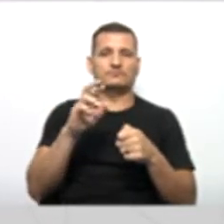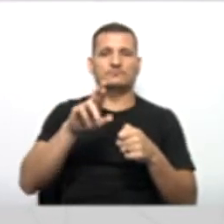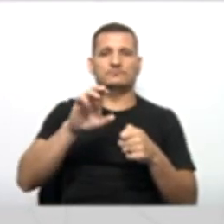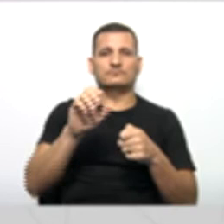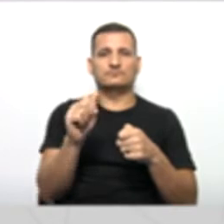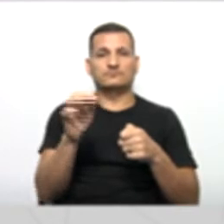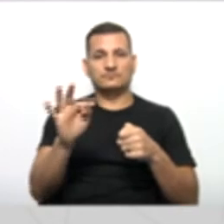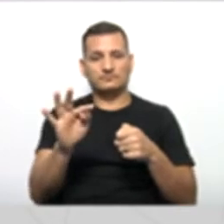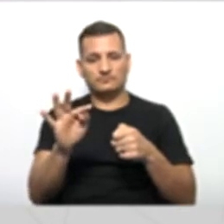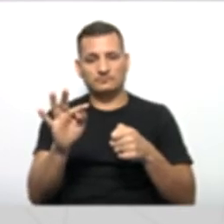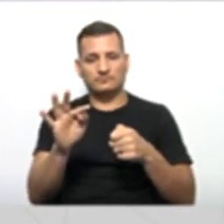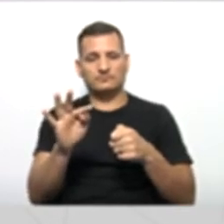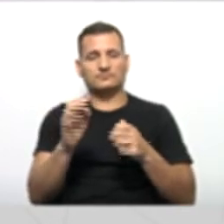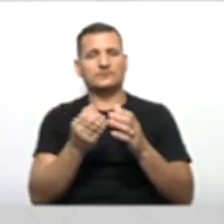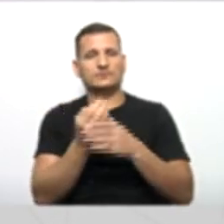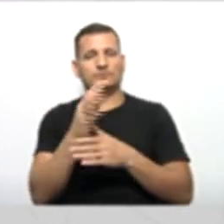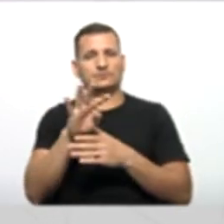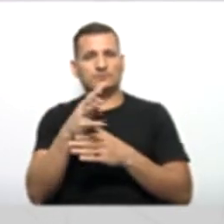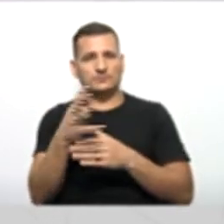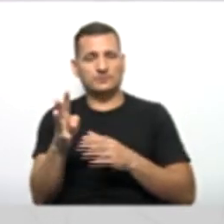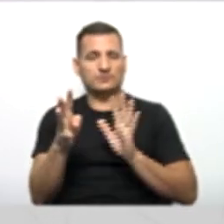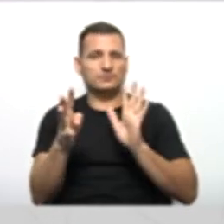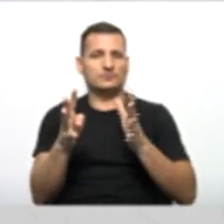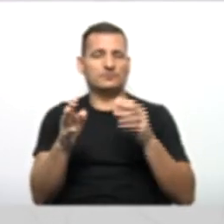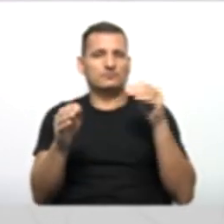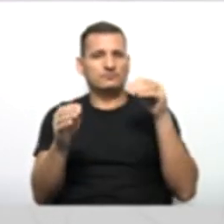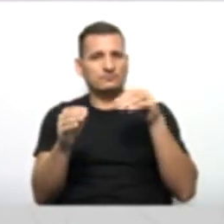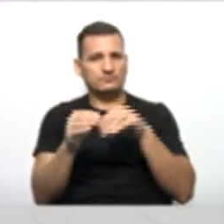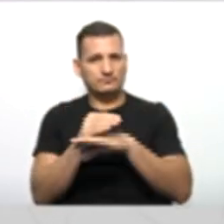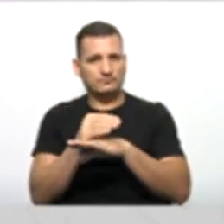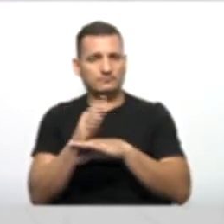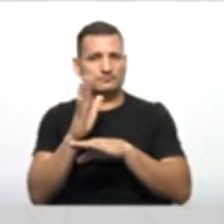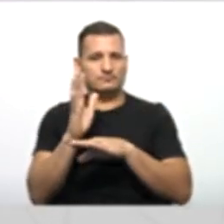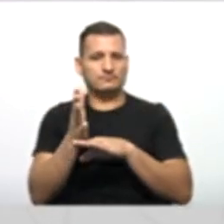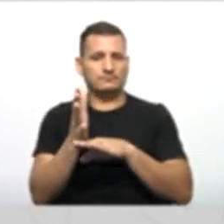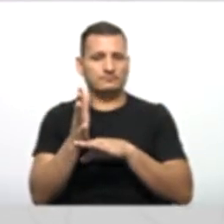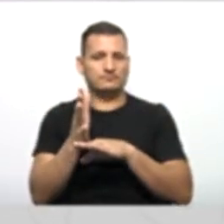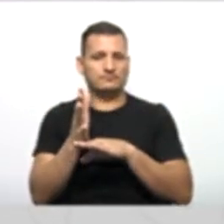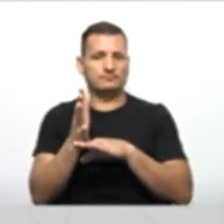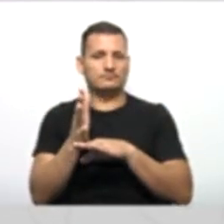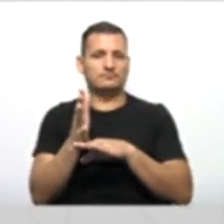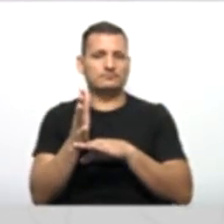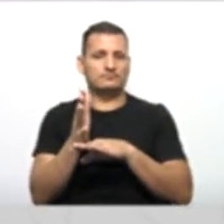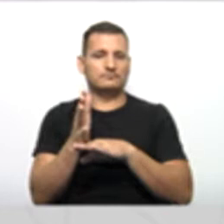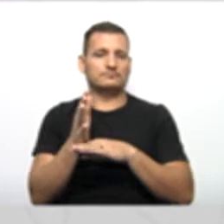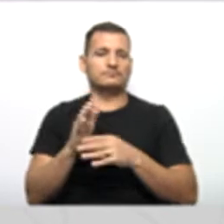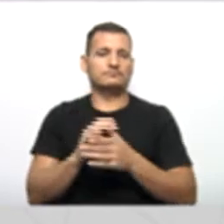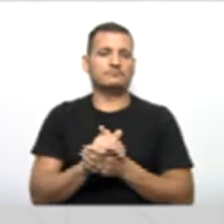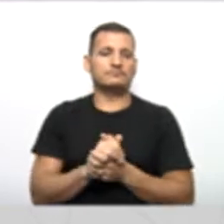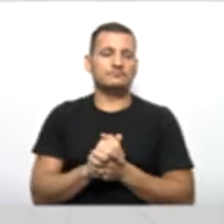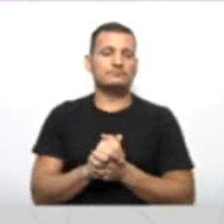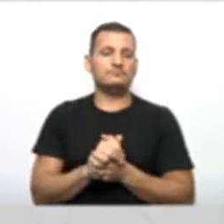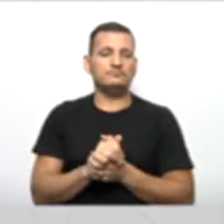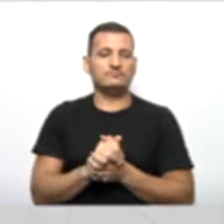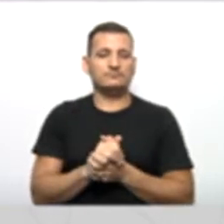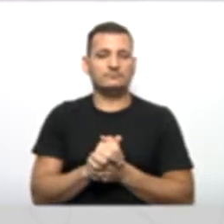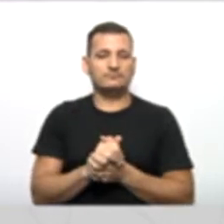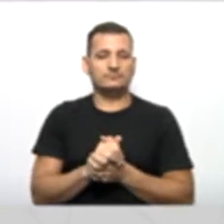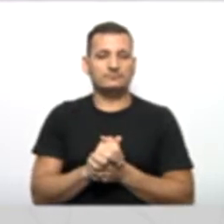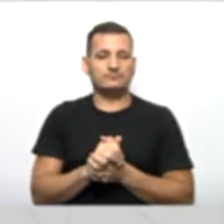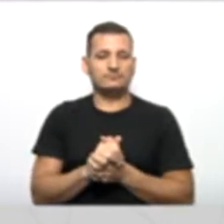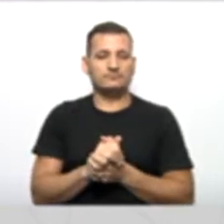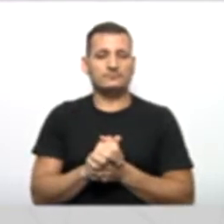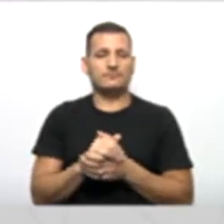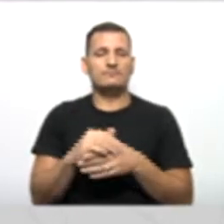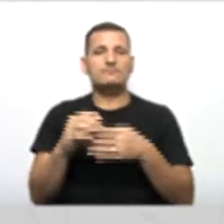tabela fizemos mais uma inserção de um do primeiro dado na nossa tabela nós vamos fazer todos